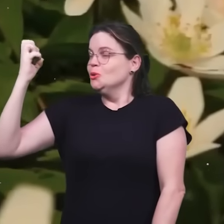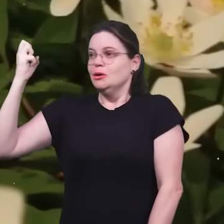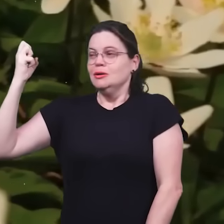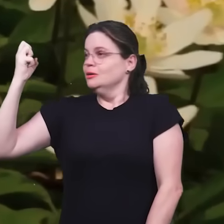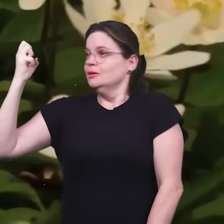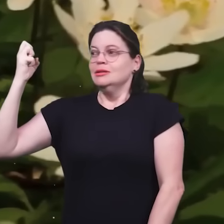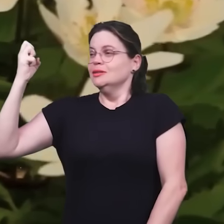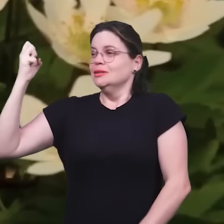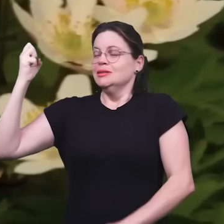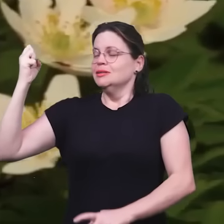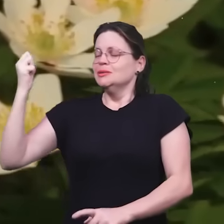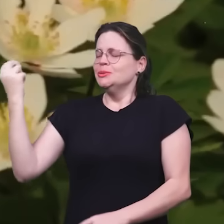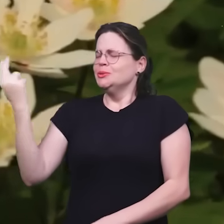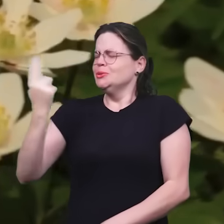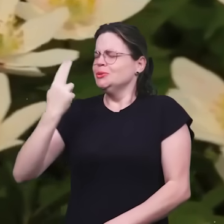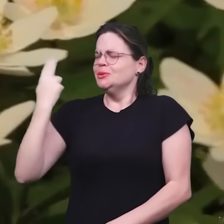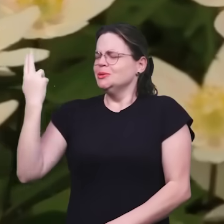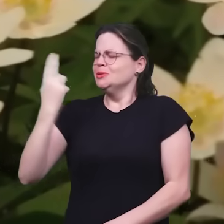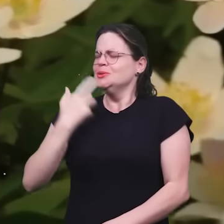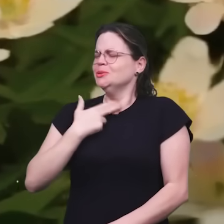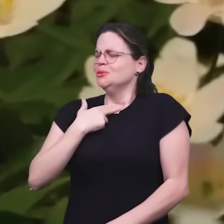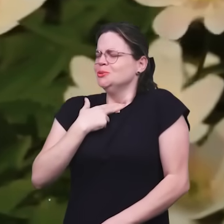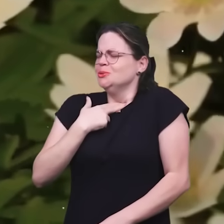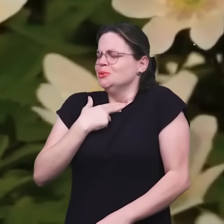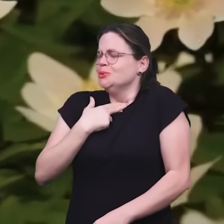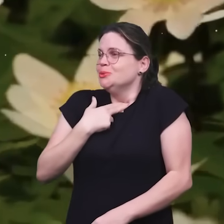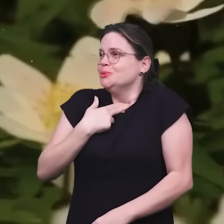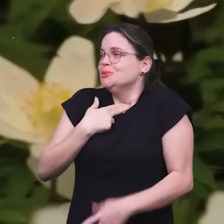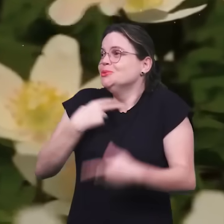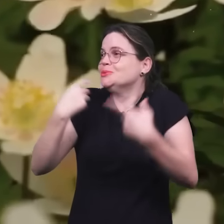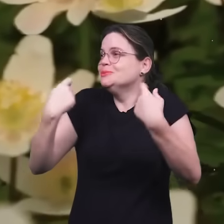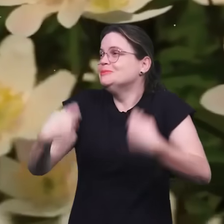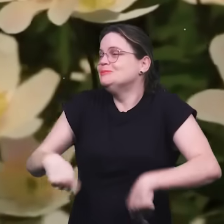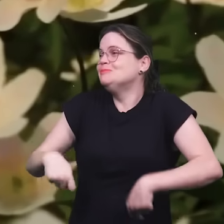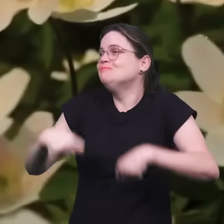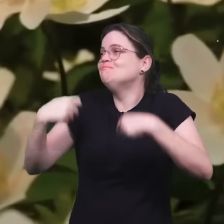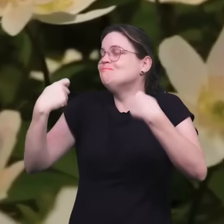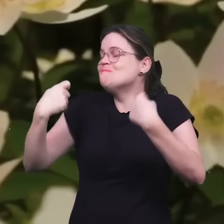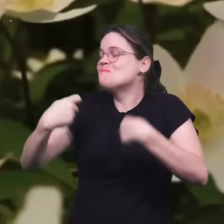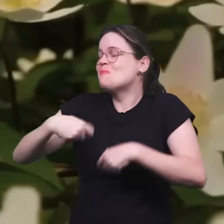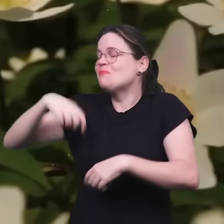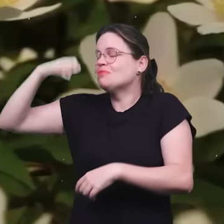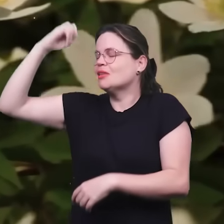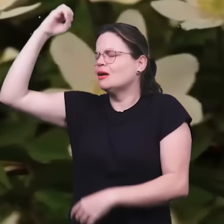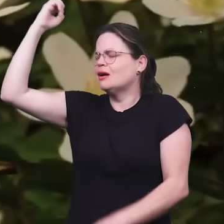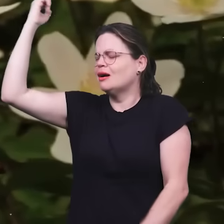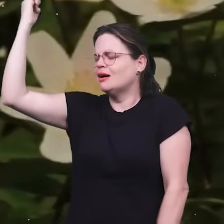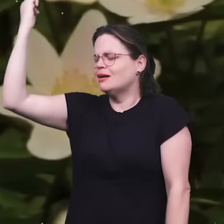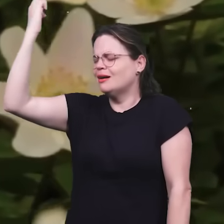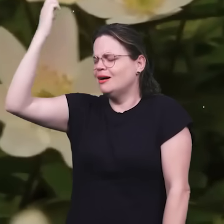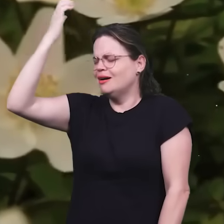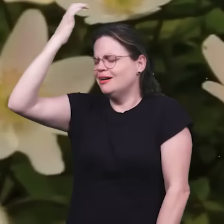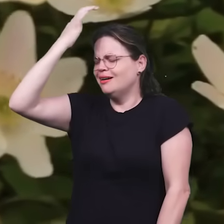Sem o teu amor não sei viver.